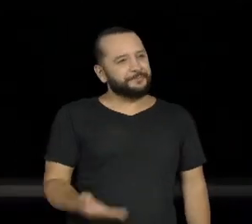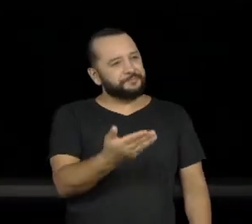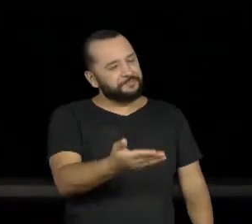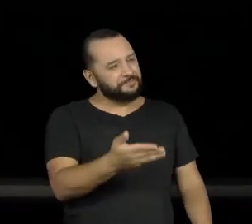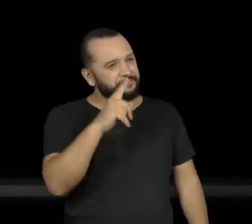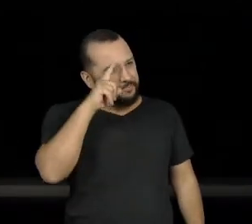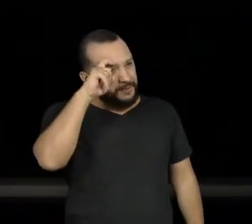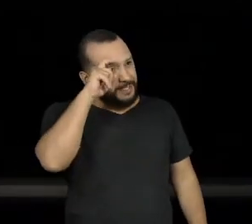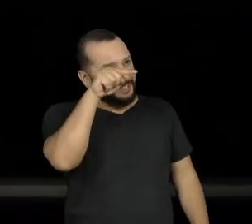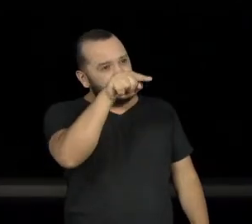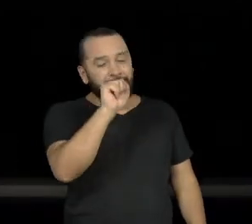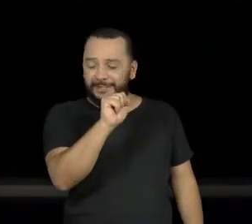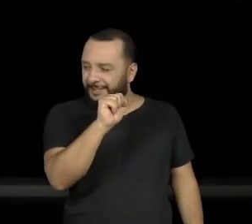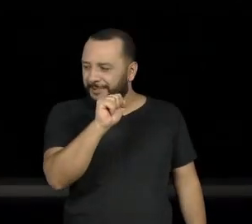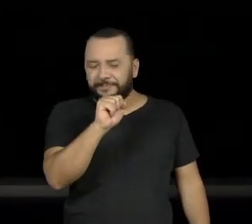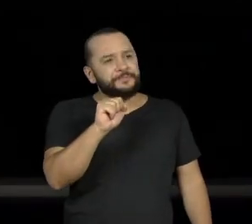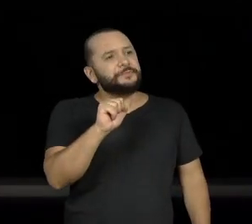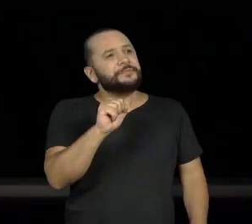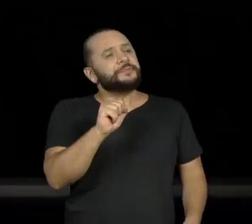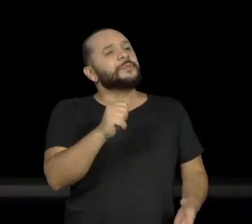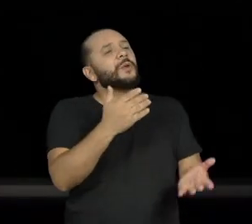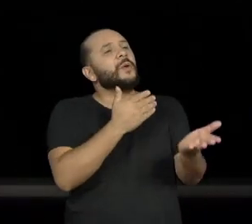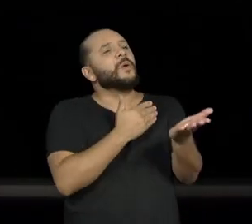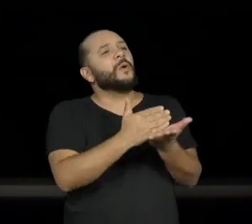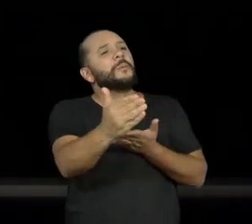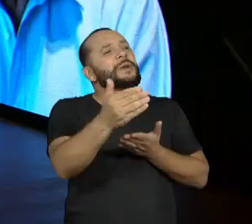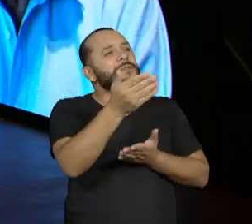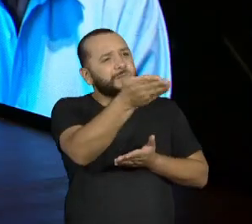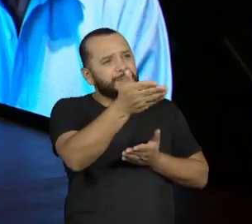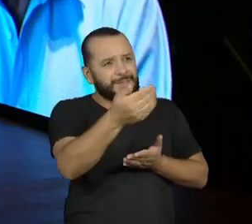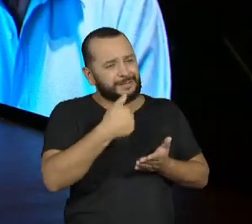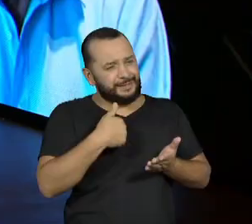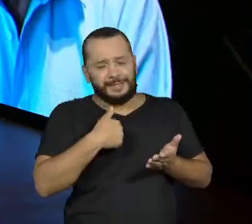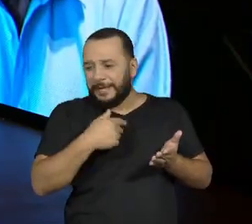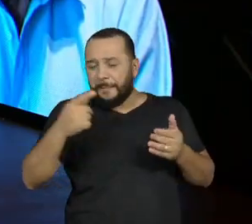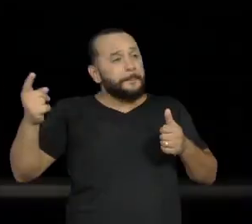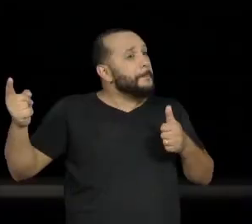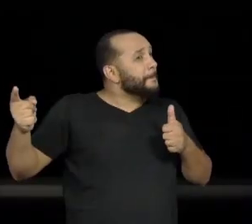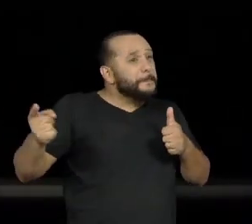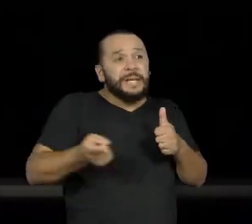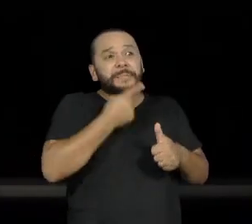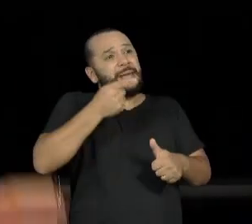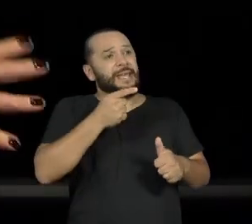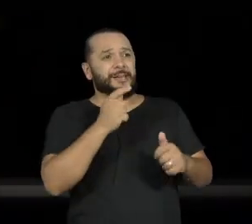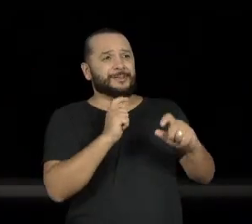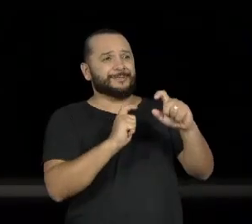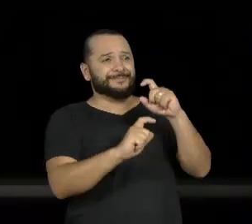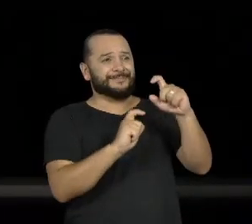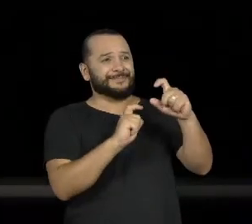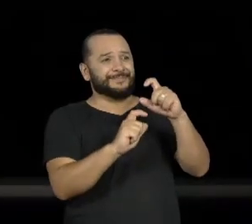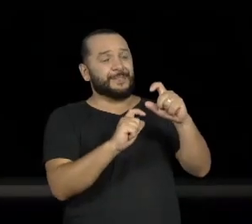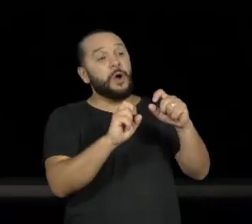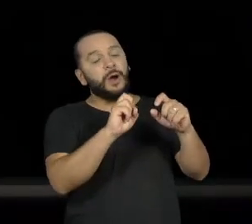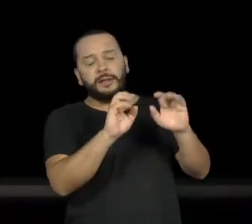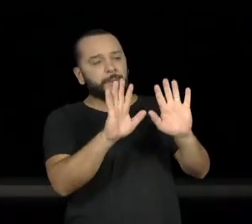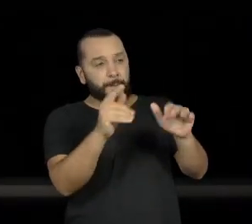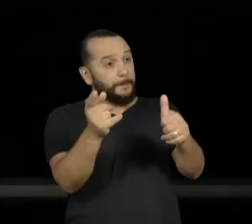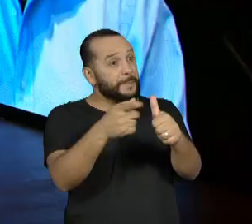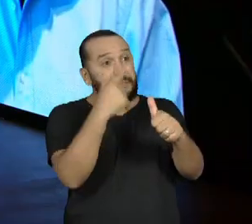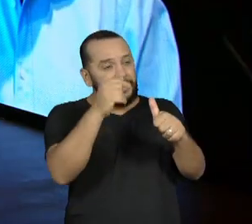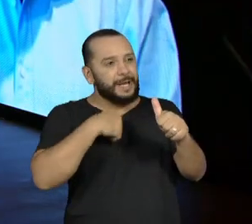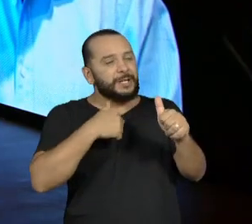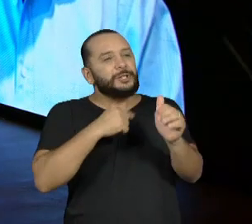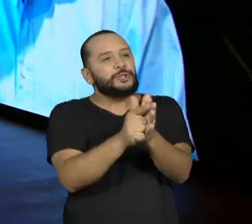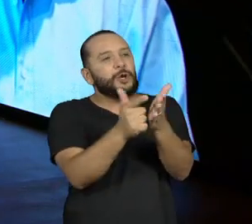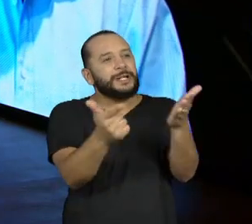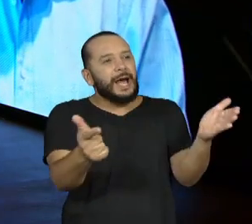Maurício, e quando surgiu finalmente a oportunidade de você publicar sua primeira tirinha? Como é que foi? Foi nessa época, quando eu